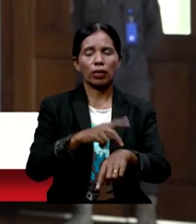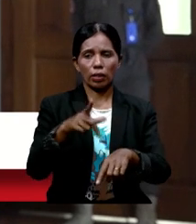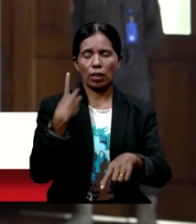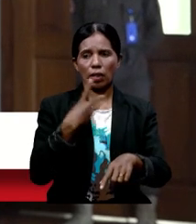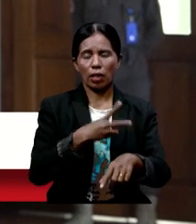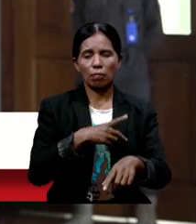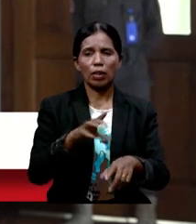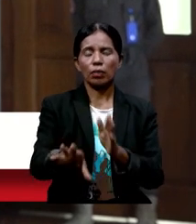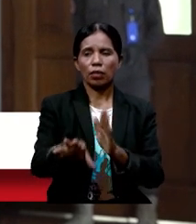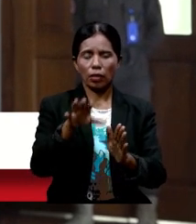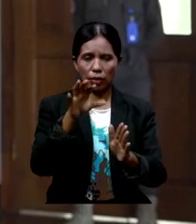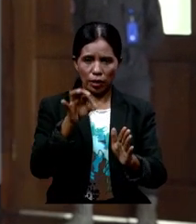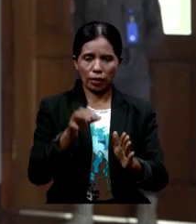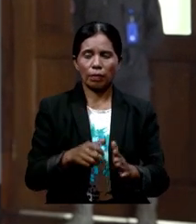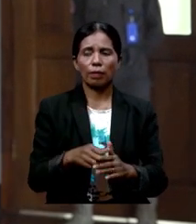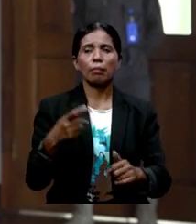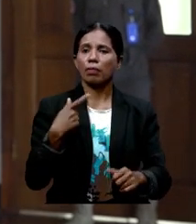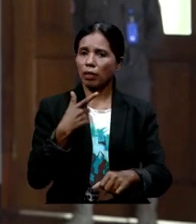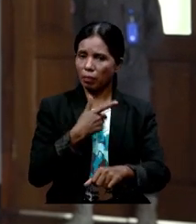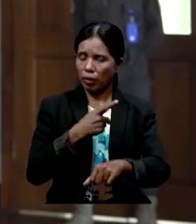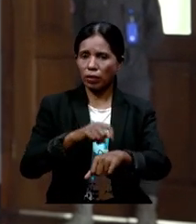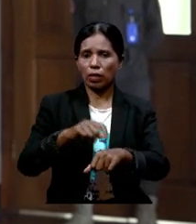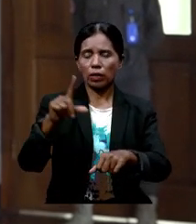pronunciar, né? Parlamento Nacional,